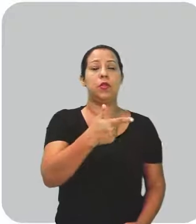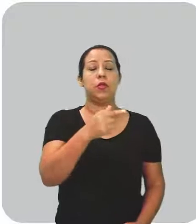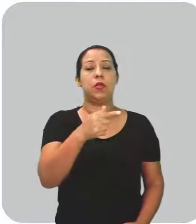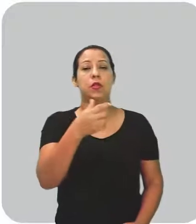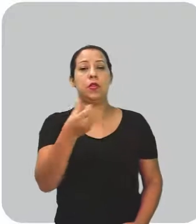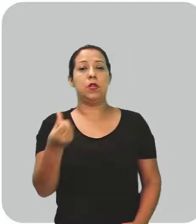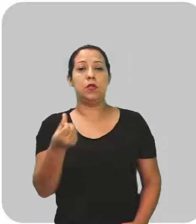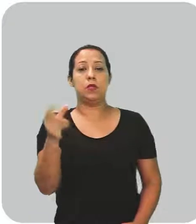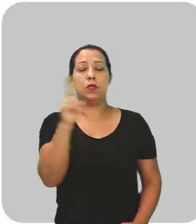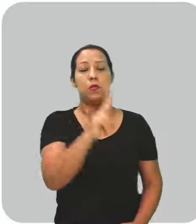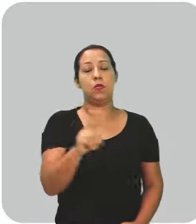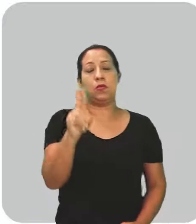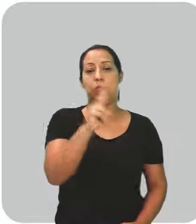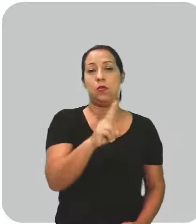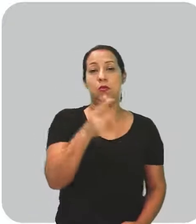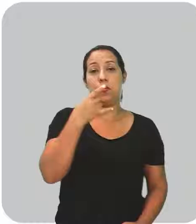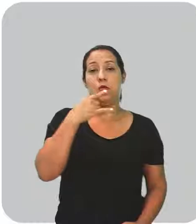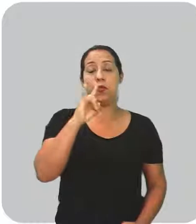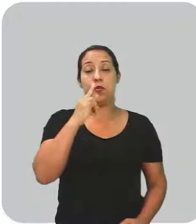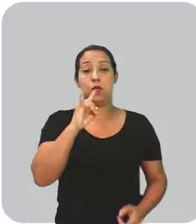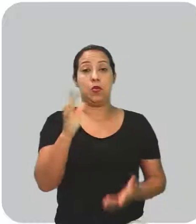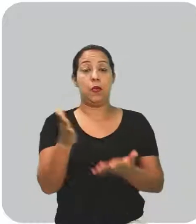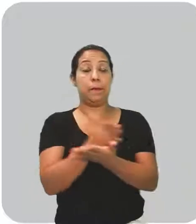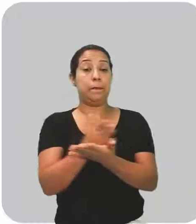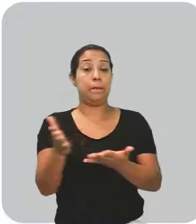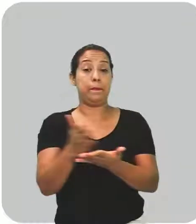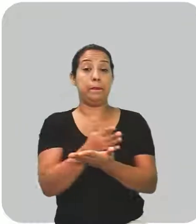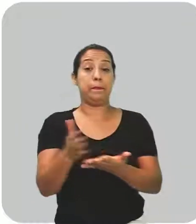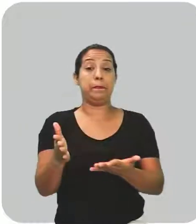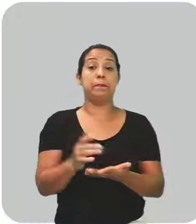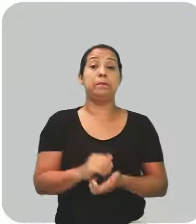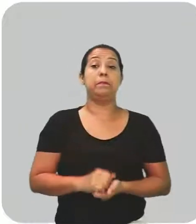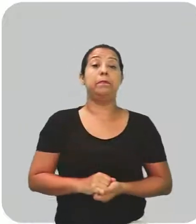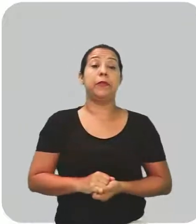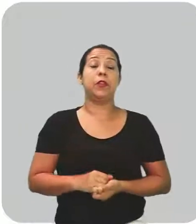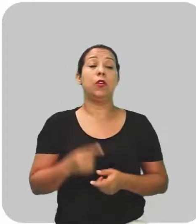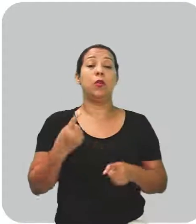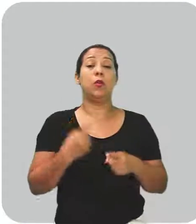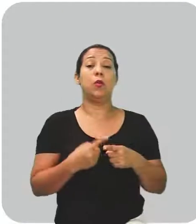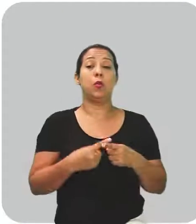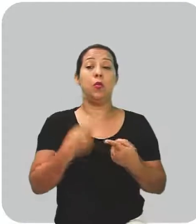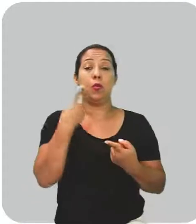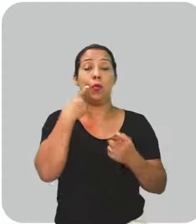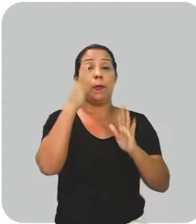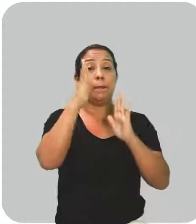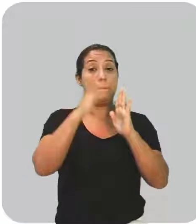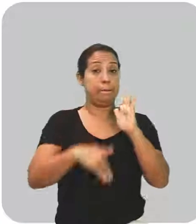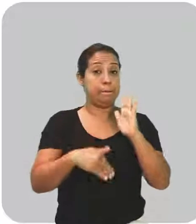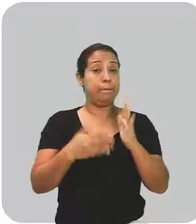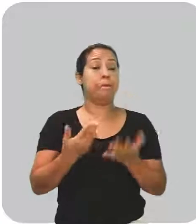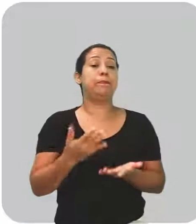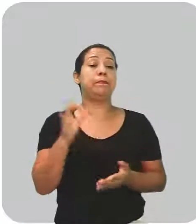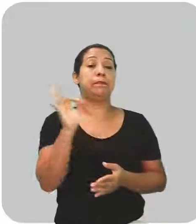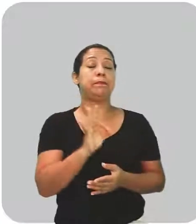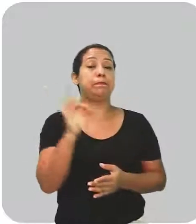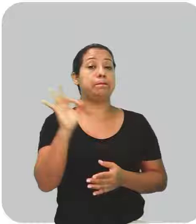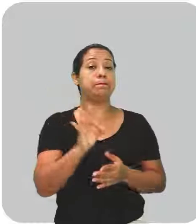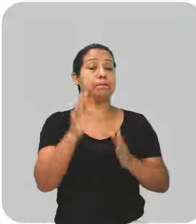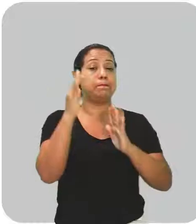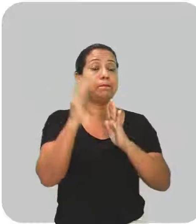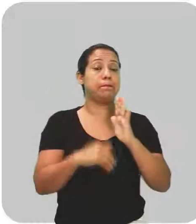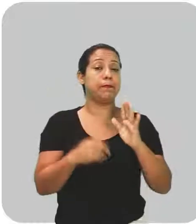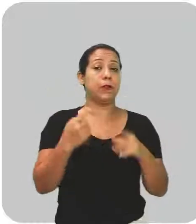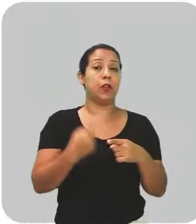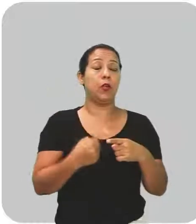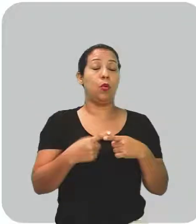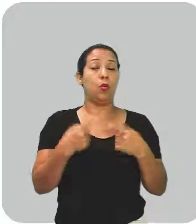de alcoolemia, no organismo dos motoristas no Brasil, prevendo que o motorista não reúne mais condições